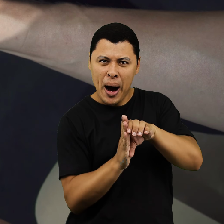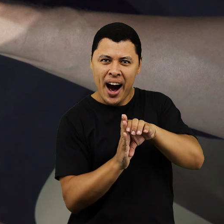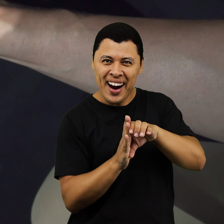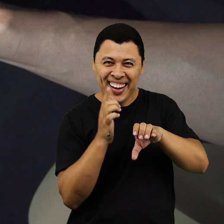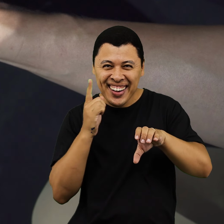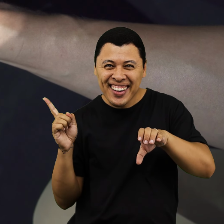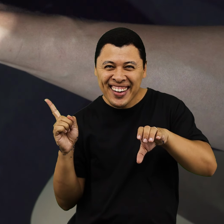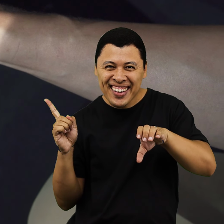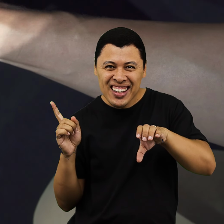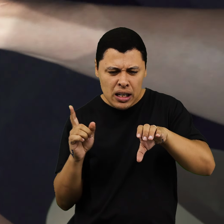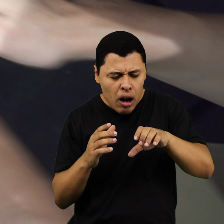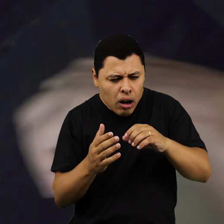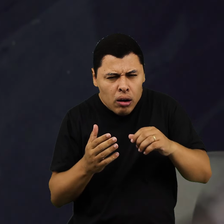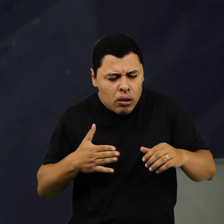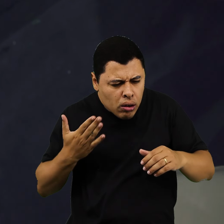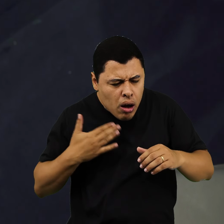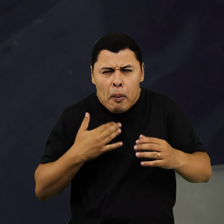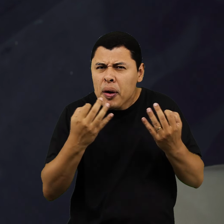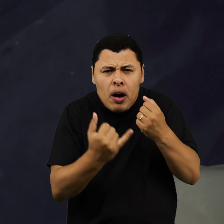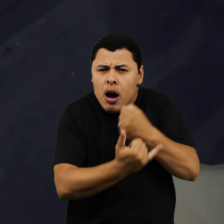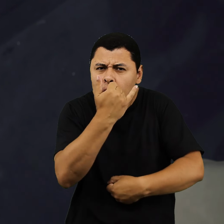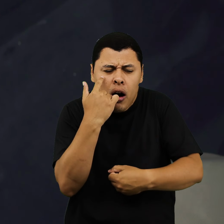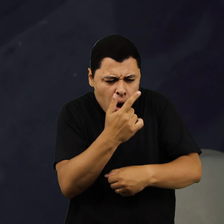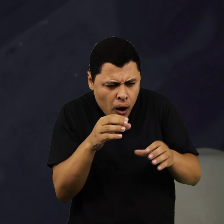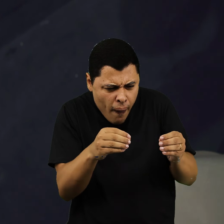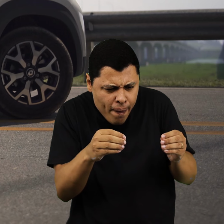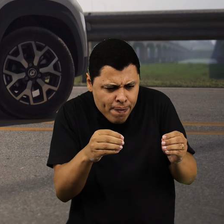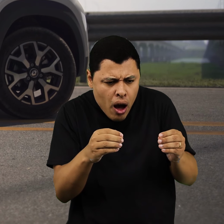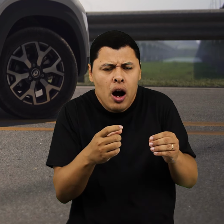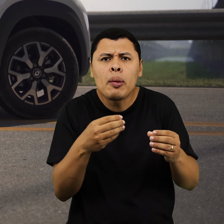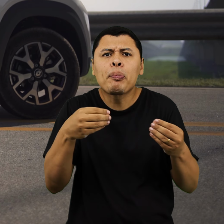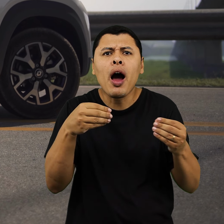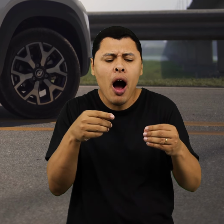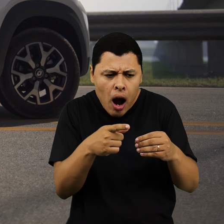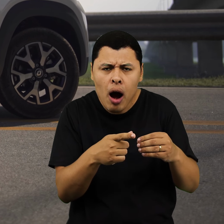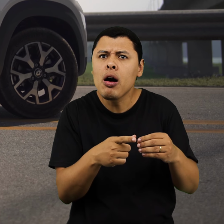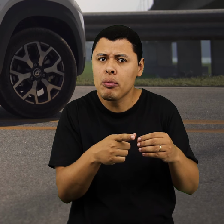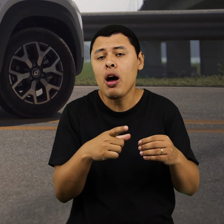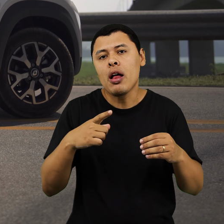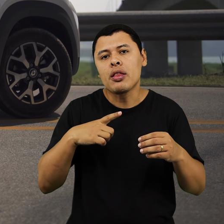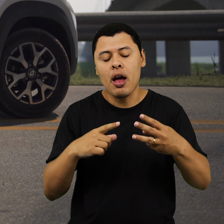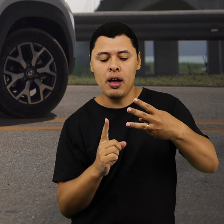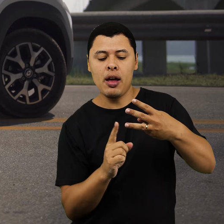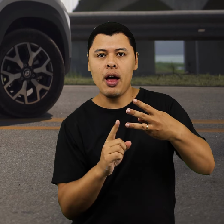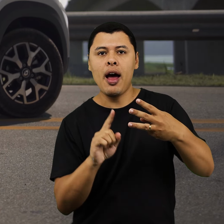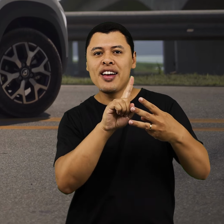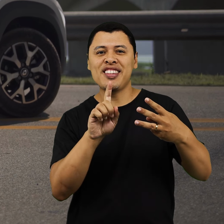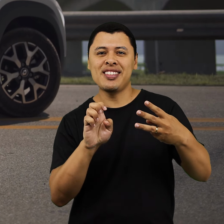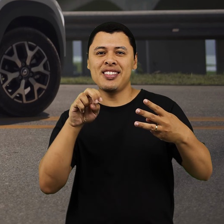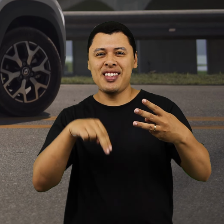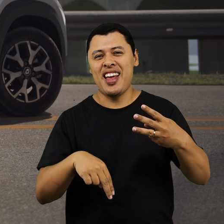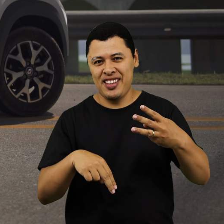não parece uma roda, você tem que puxar ali a calota para descobrir que realmente é uma calota por cima de uma roda, está presente na versão Zen. E